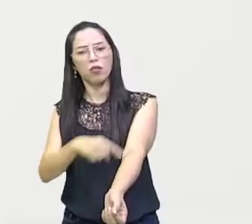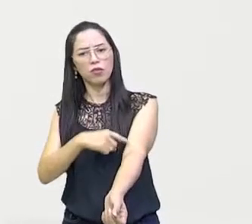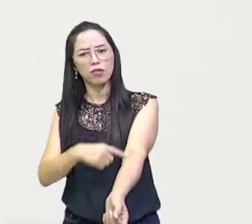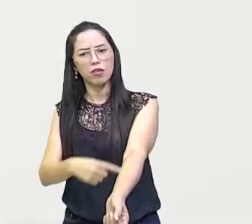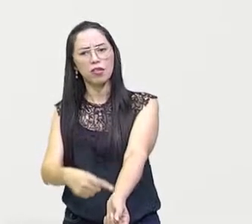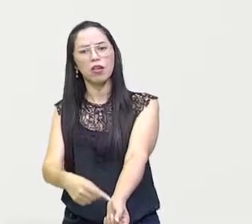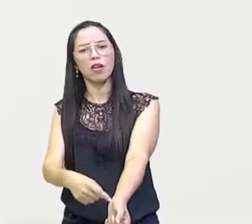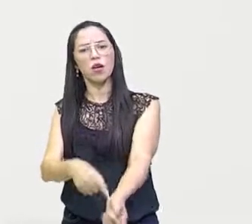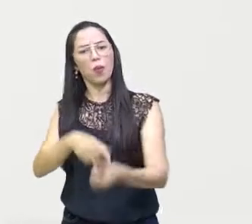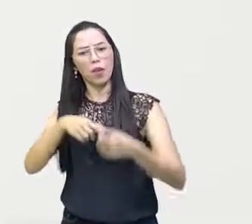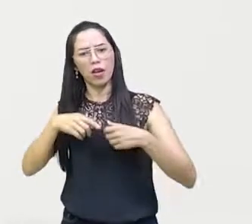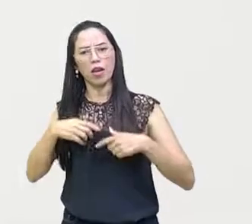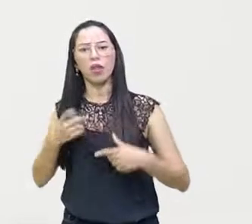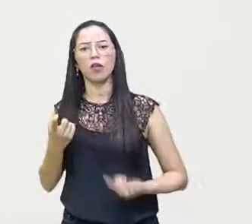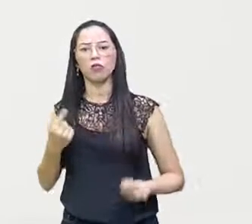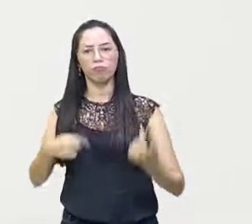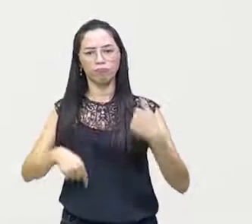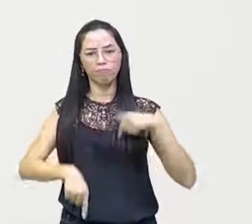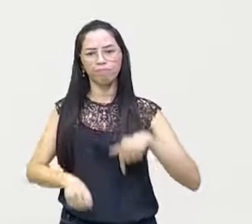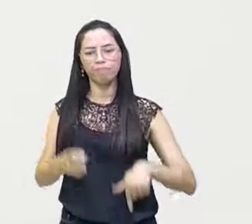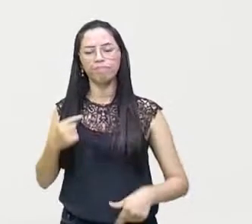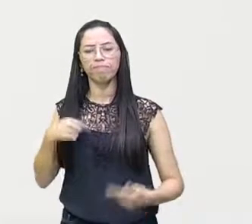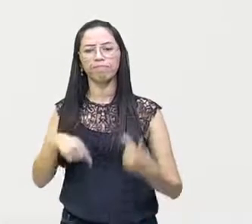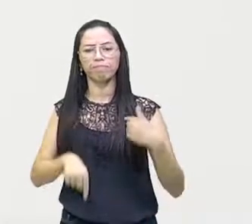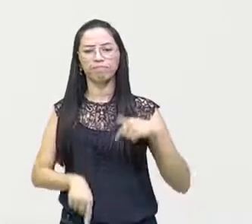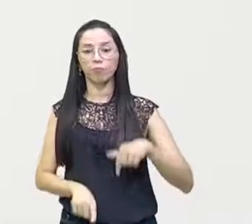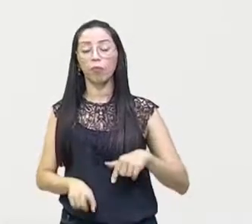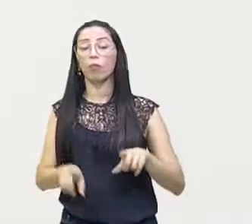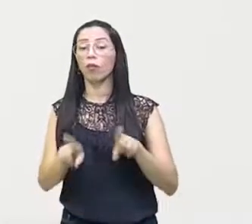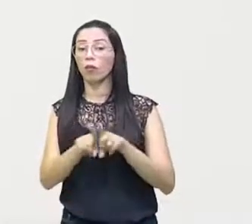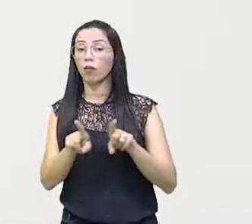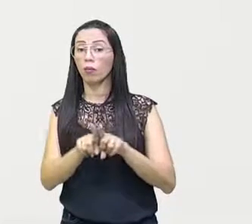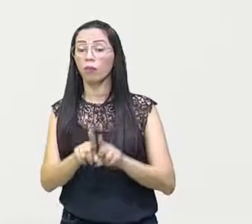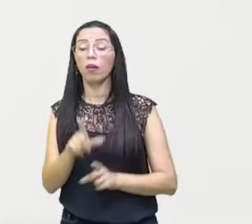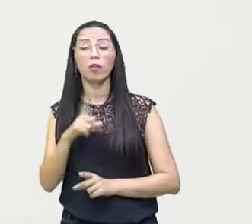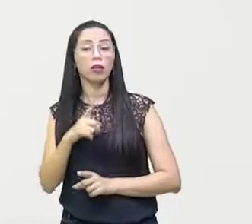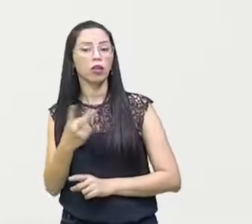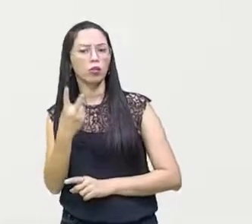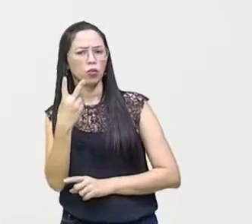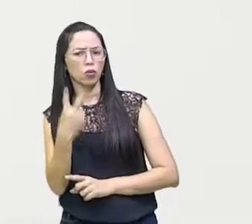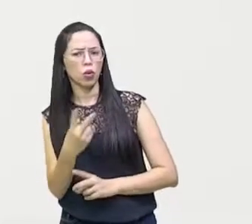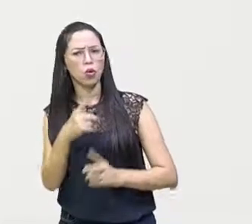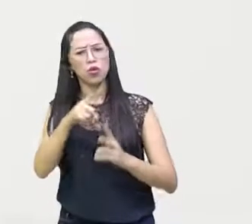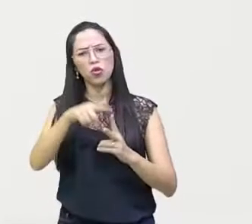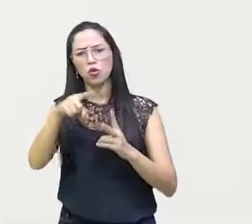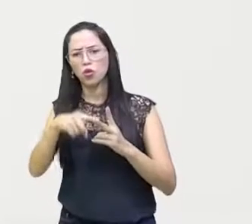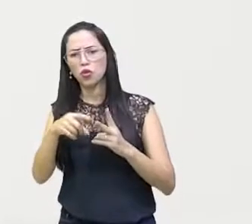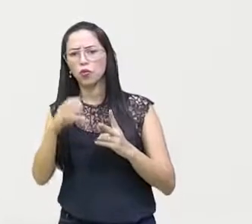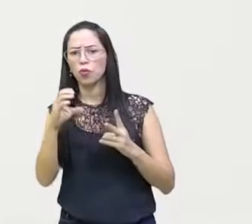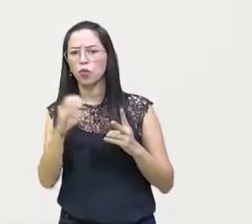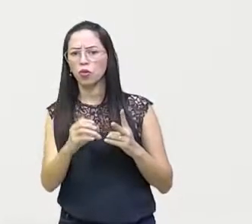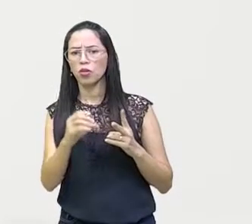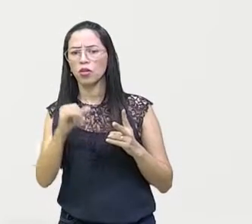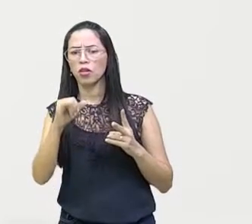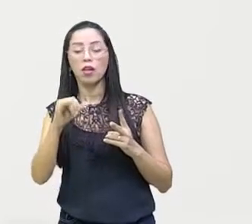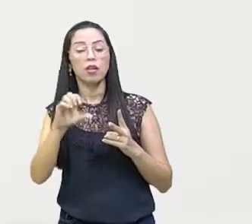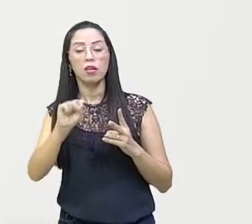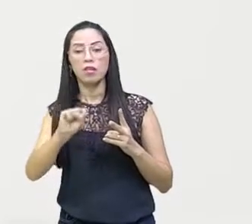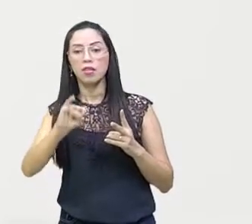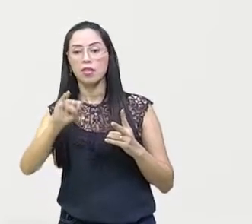ou circulatório. Há dois tipos de sistemas de circulação. O